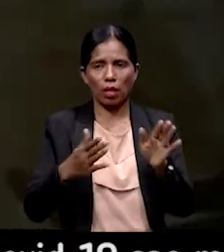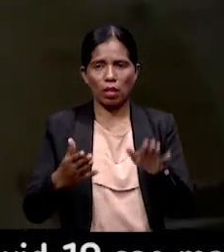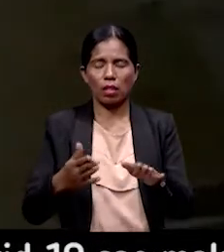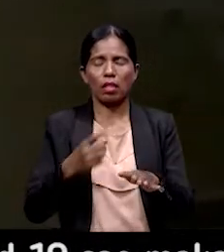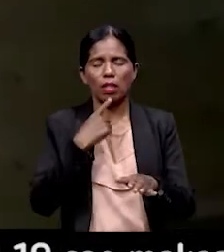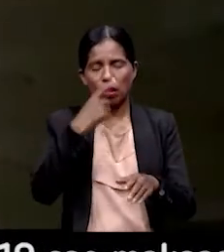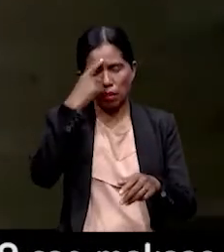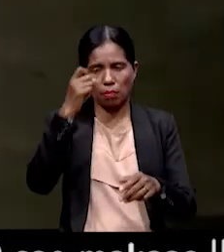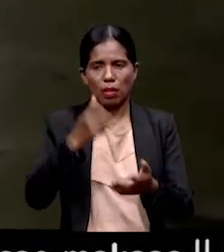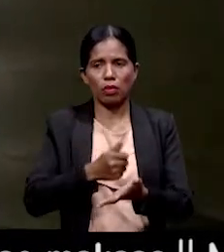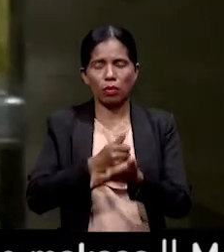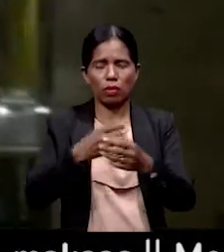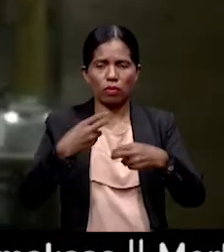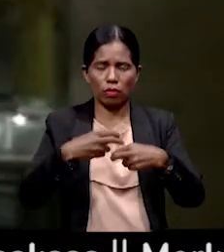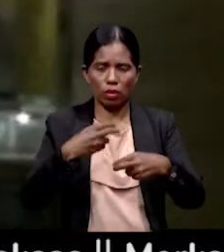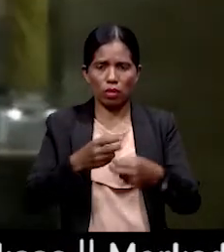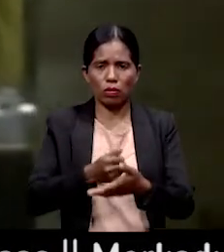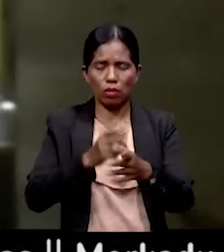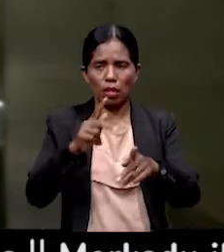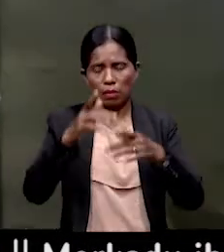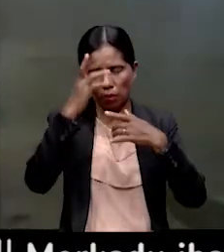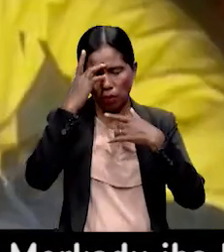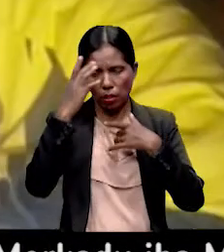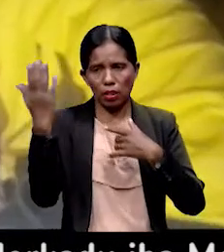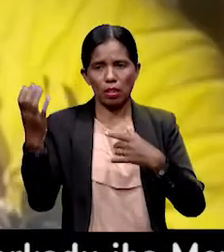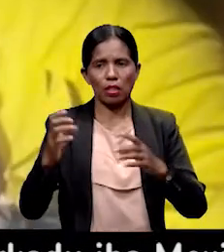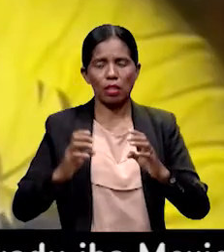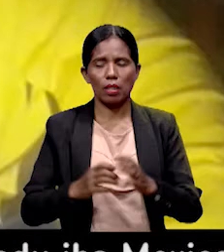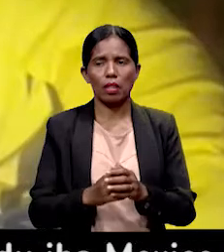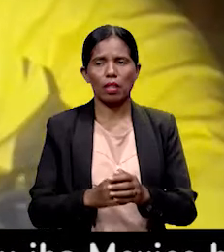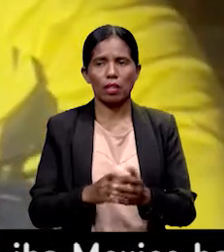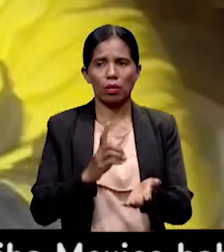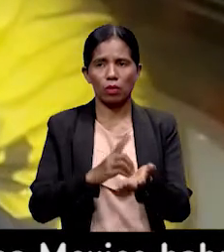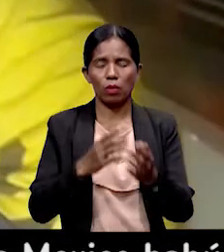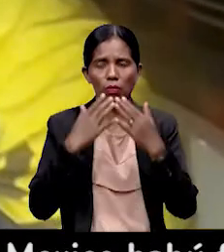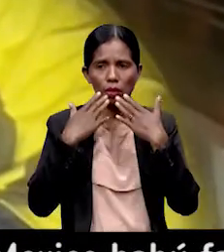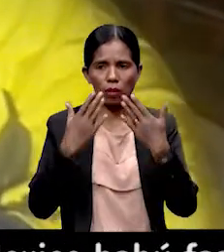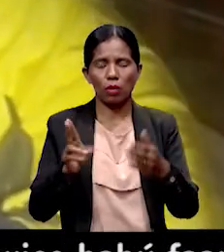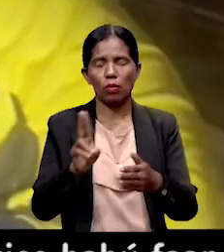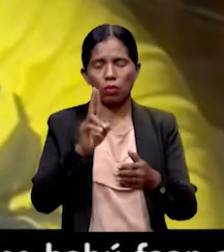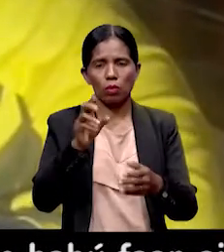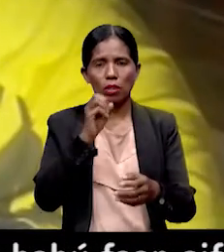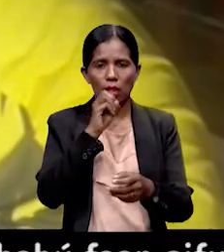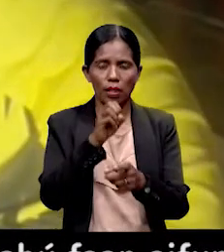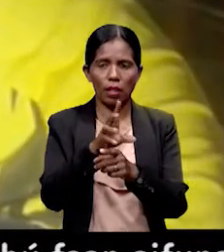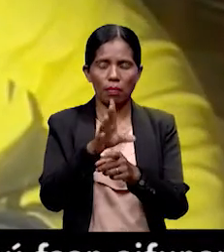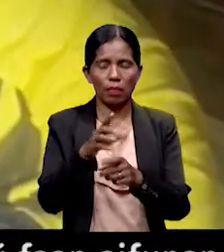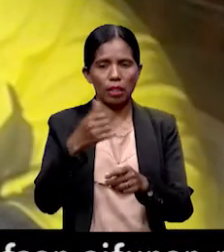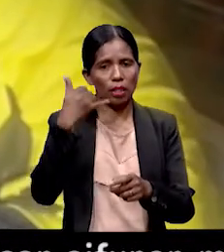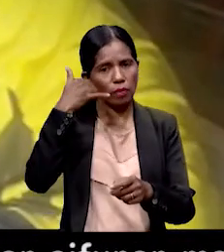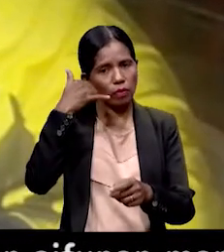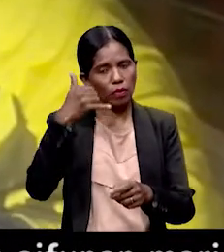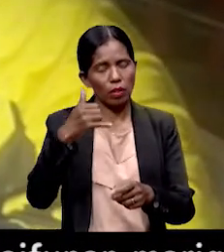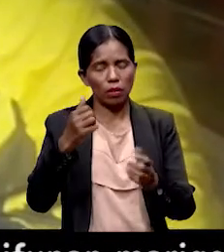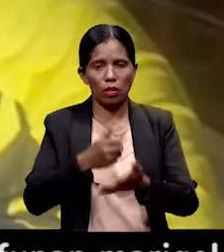nebe atende hela paciente sira ia sala emergência nune pessoal saúde sira obrigado usa lâmpada telemóvel hodi atende